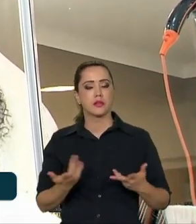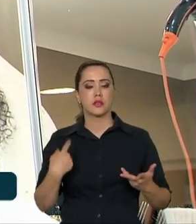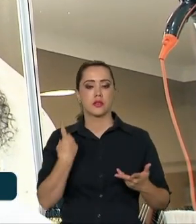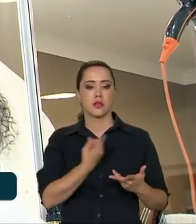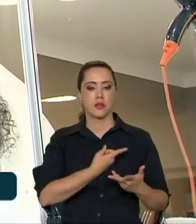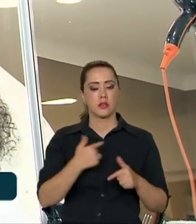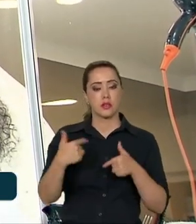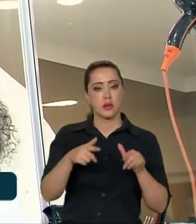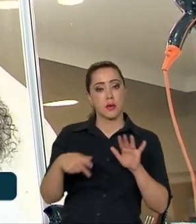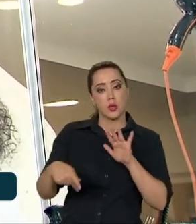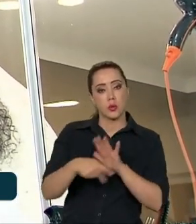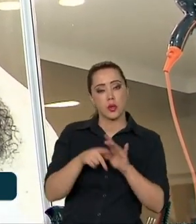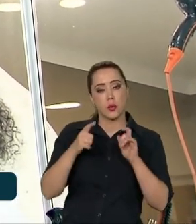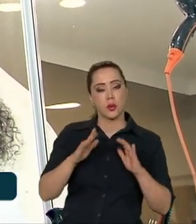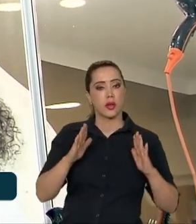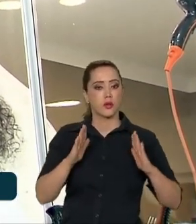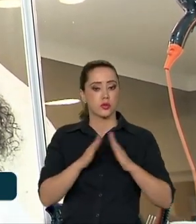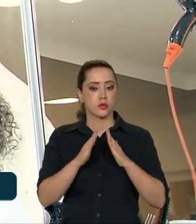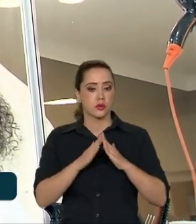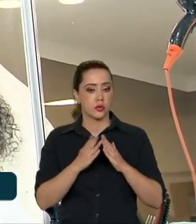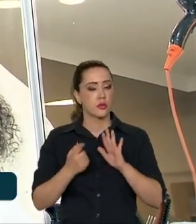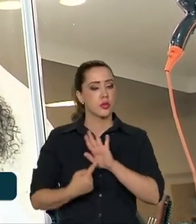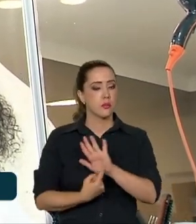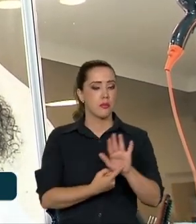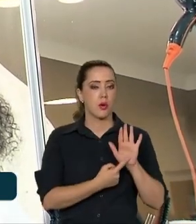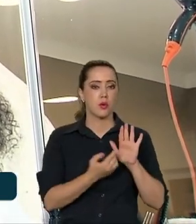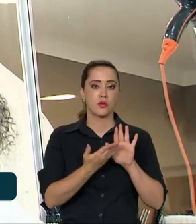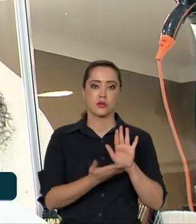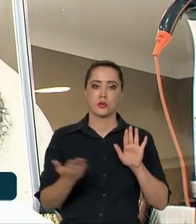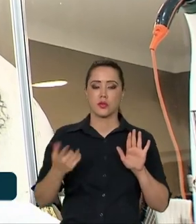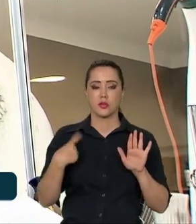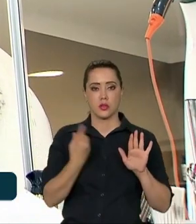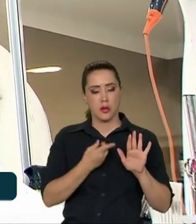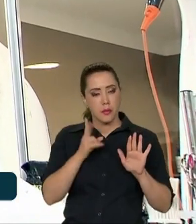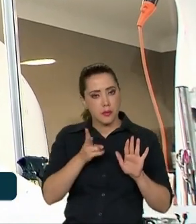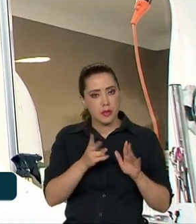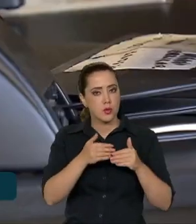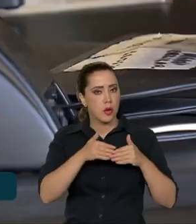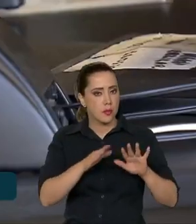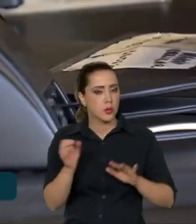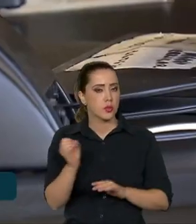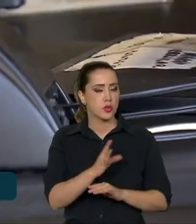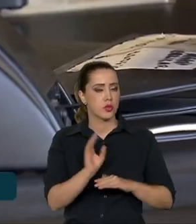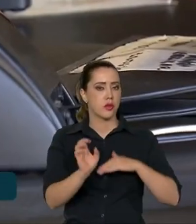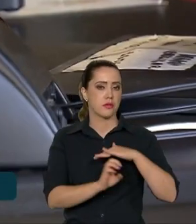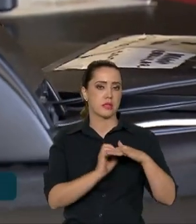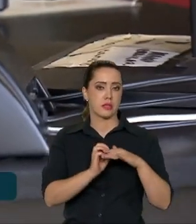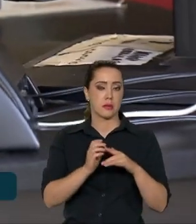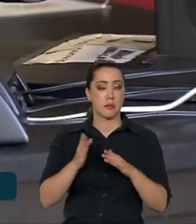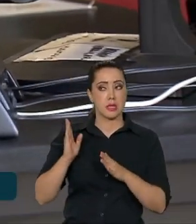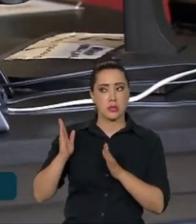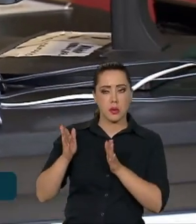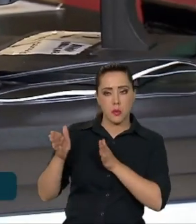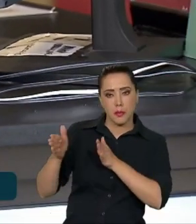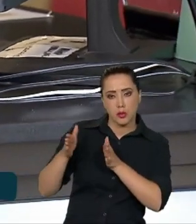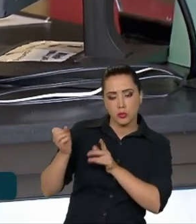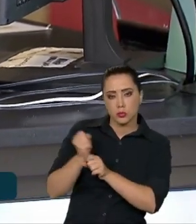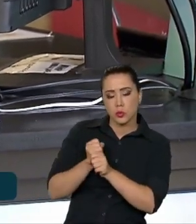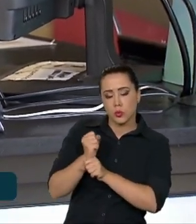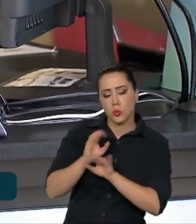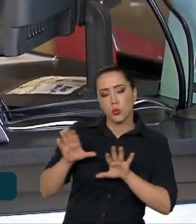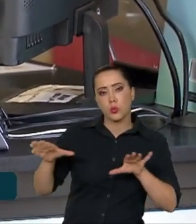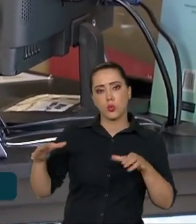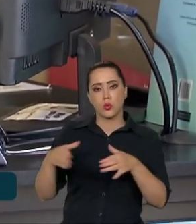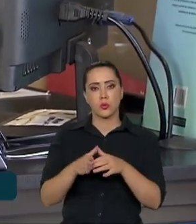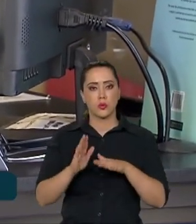atividade na própria moradia. E indicam que, apesar da abertura de novas empresas nos últimos anos, o